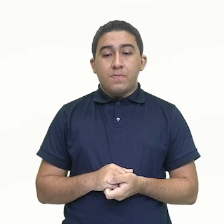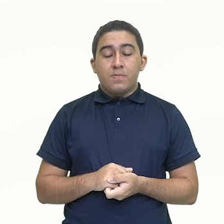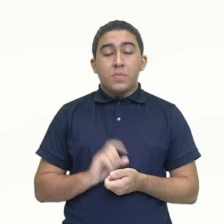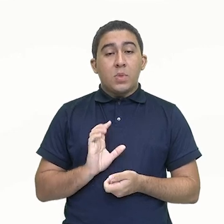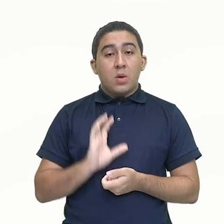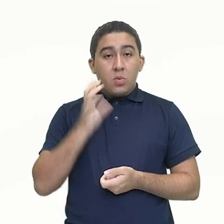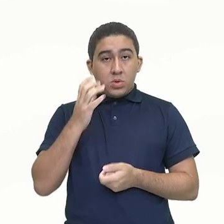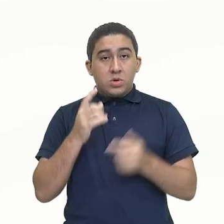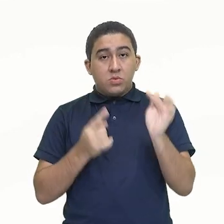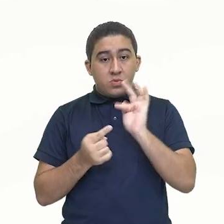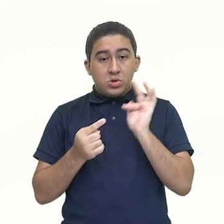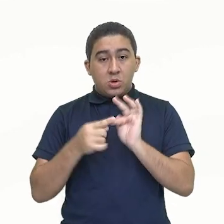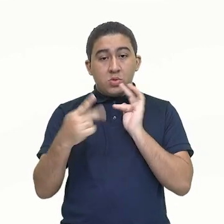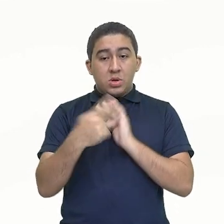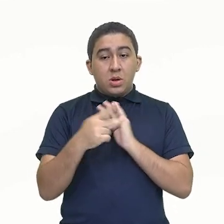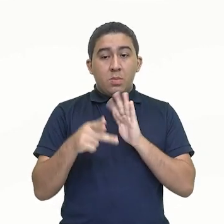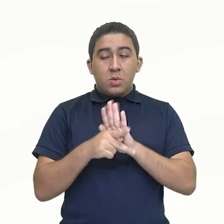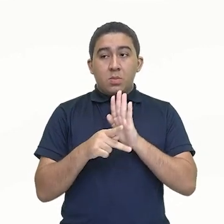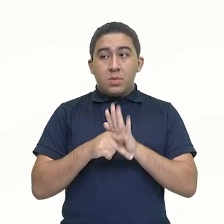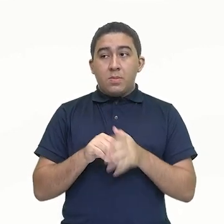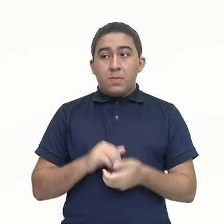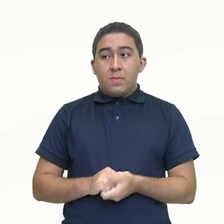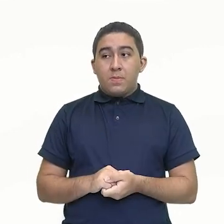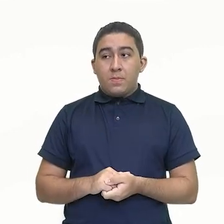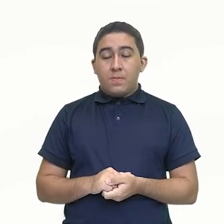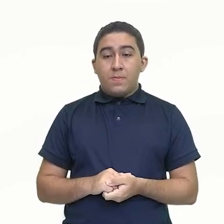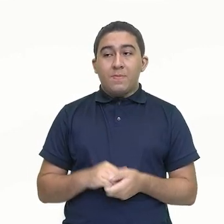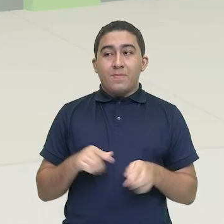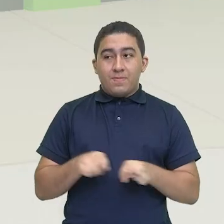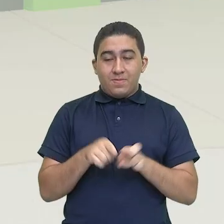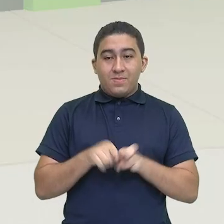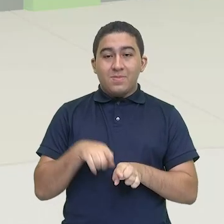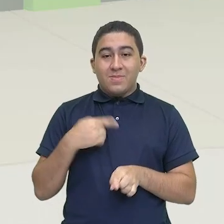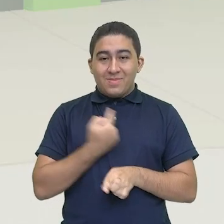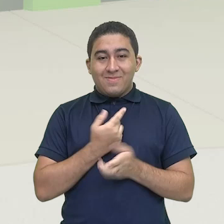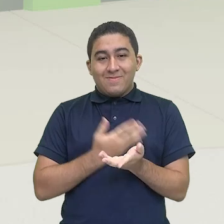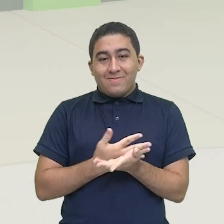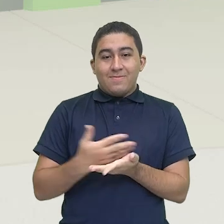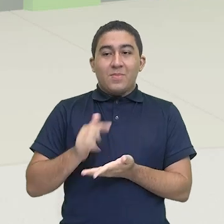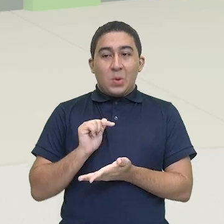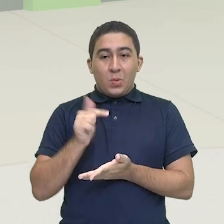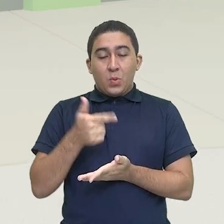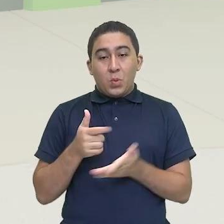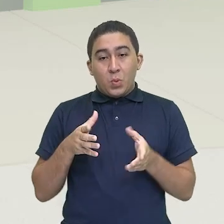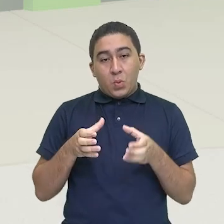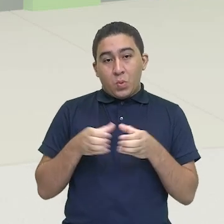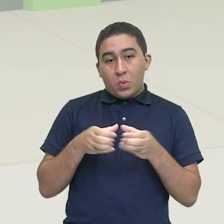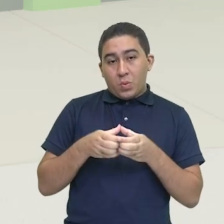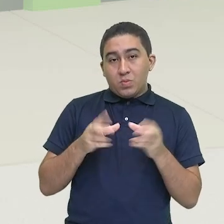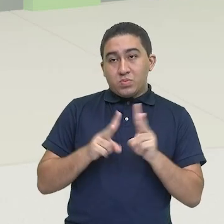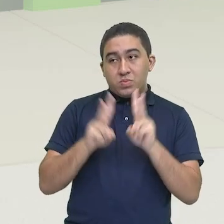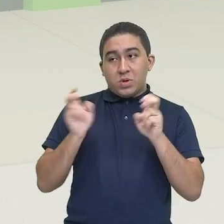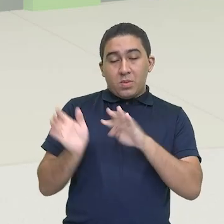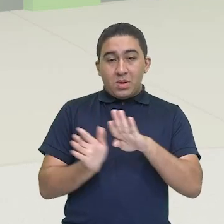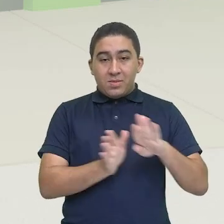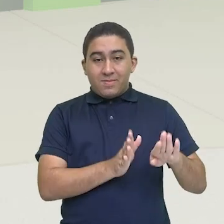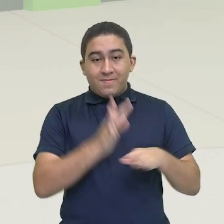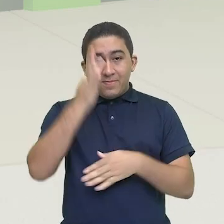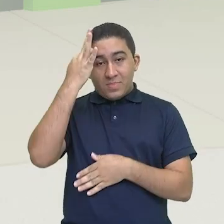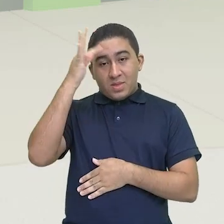funções específicas. E aí, nós vamos agora iniciar um outro conjunto de assuntos sobre a